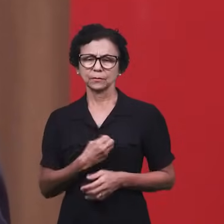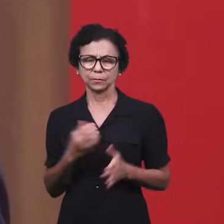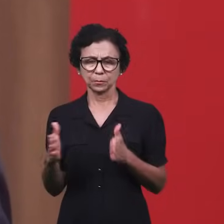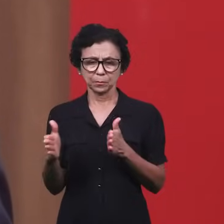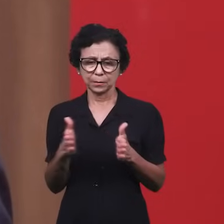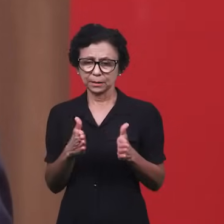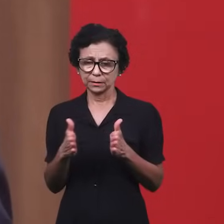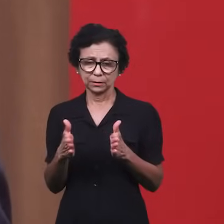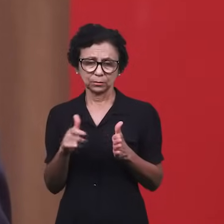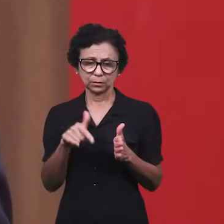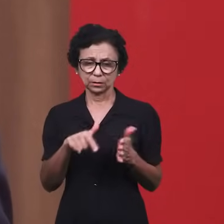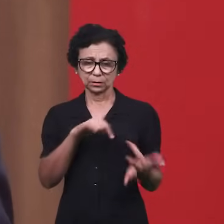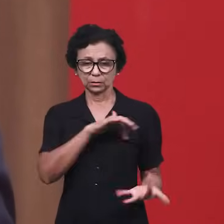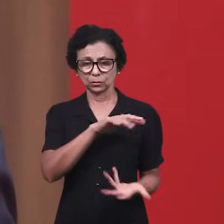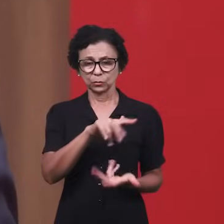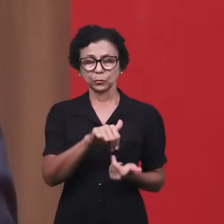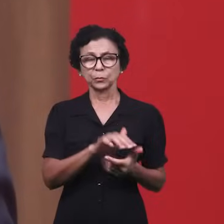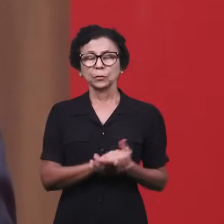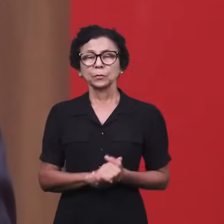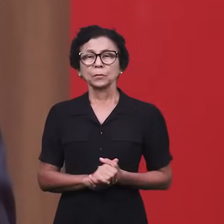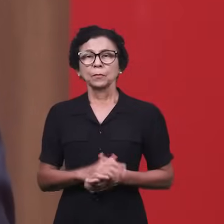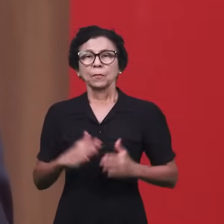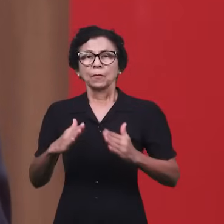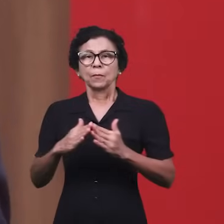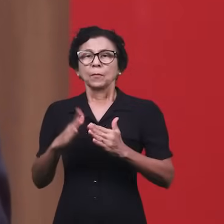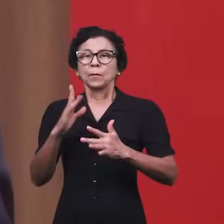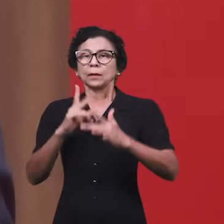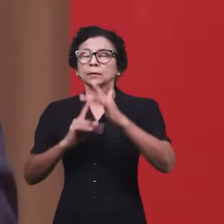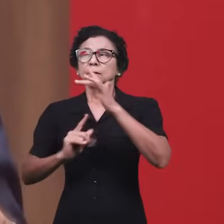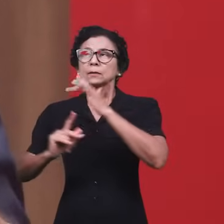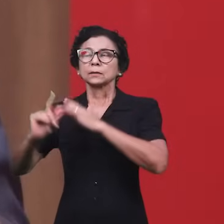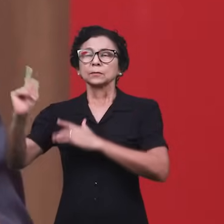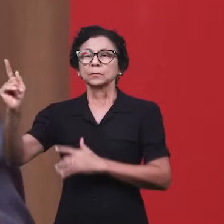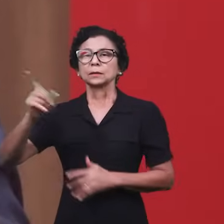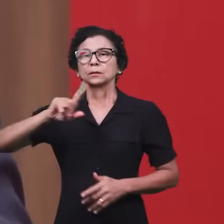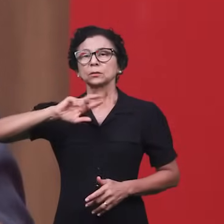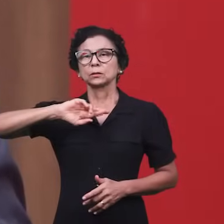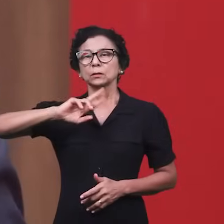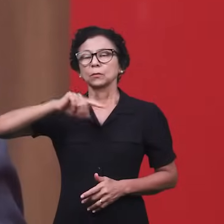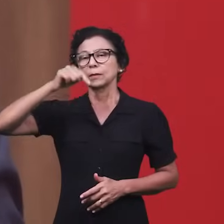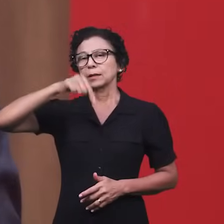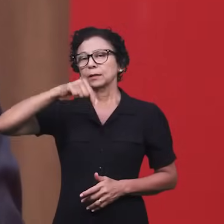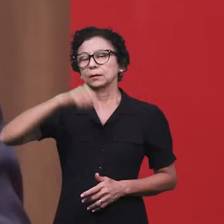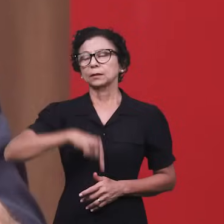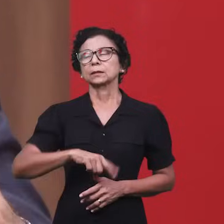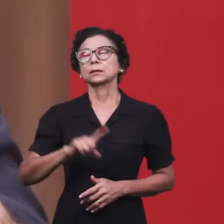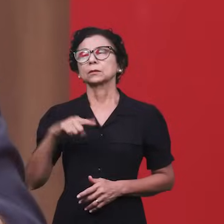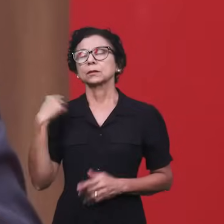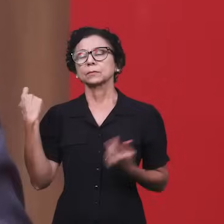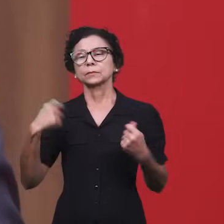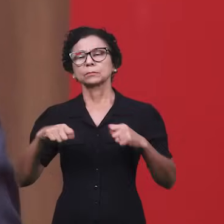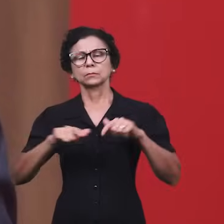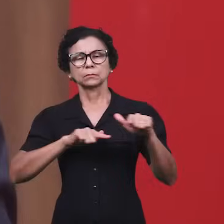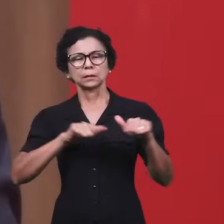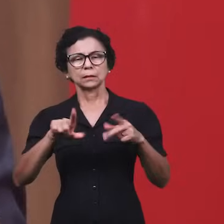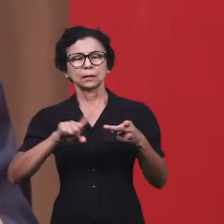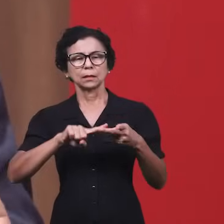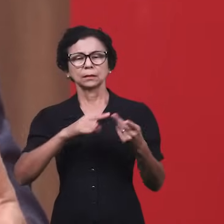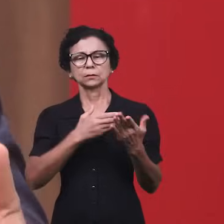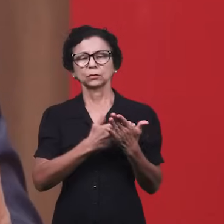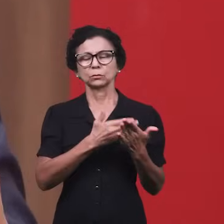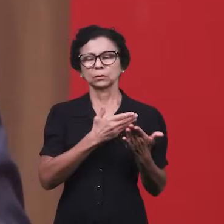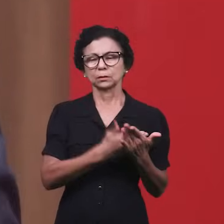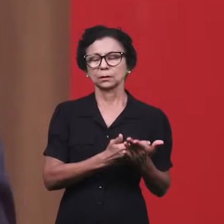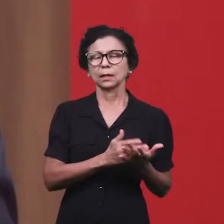morada definitiva não é aqui né a gente precisa trabalhar a gente precisa estudar a gente precisa